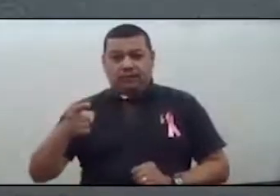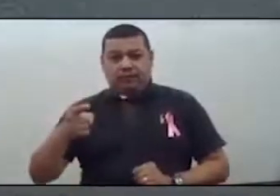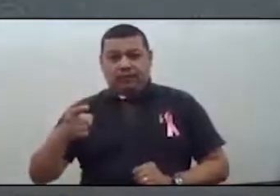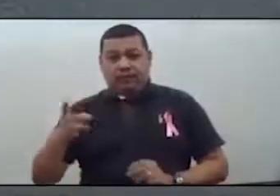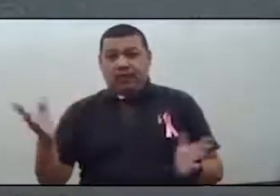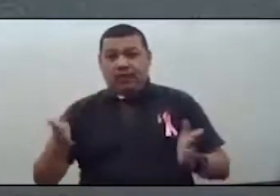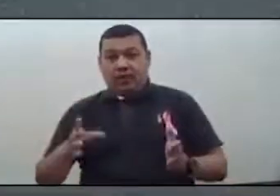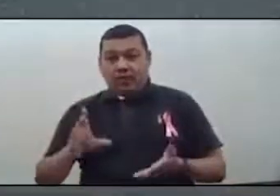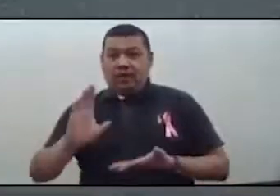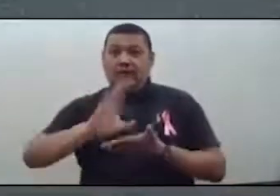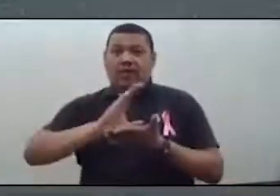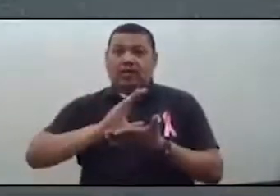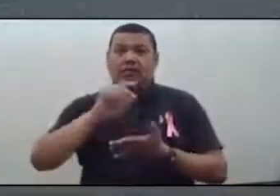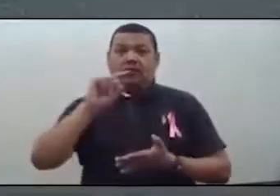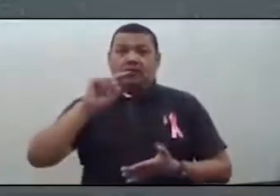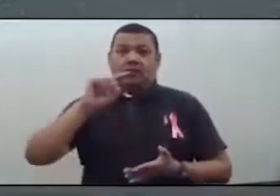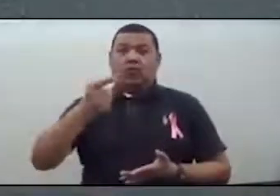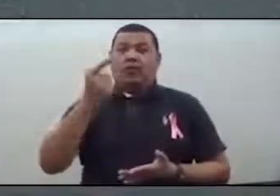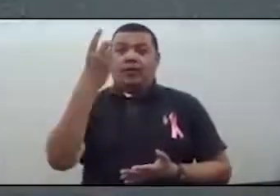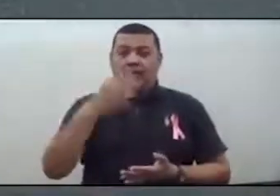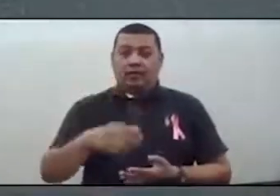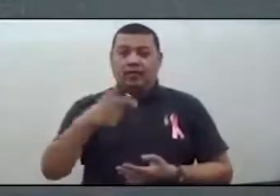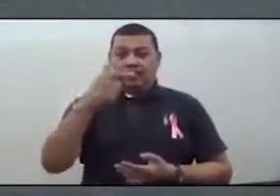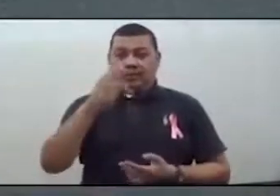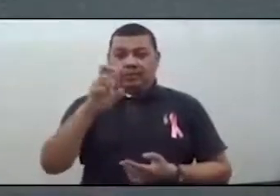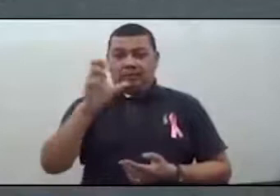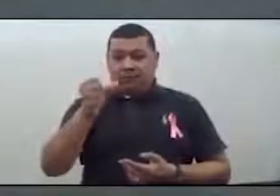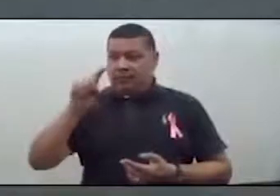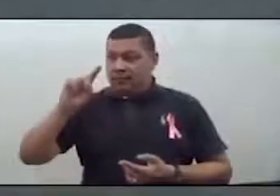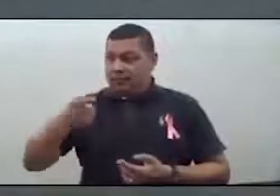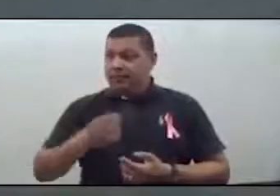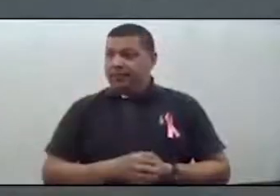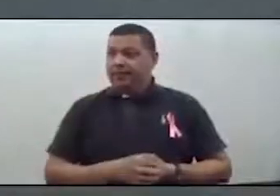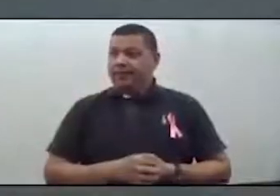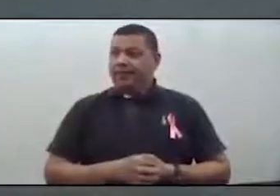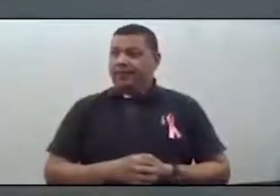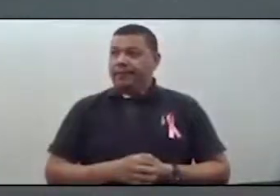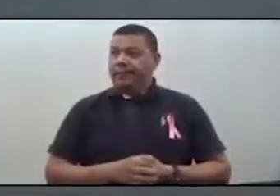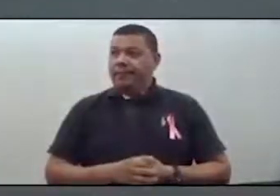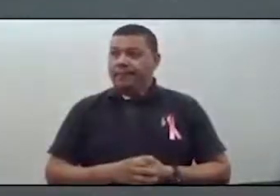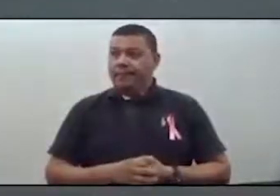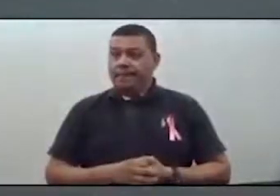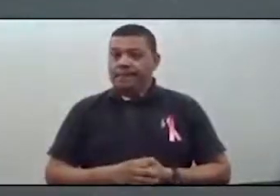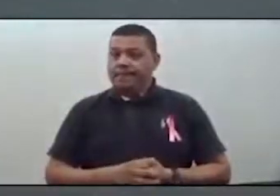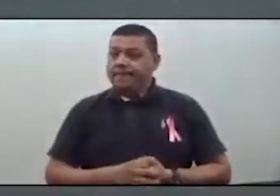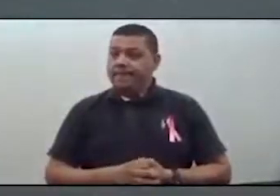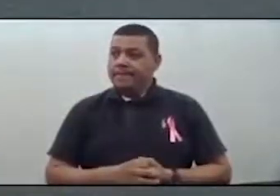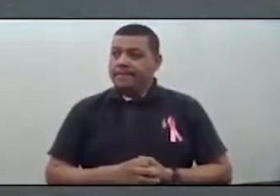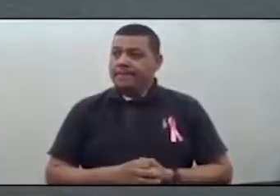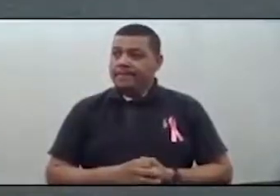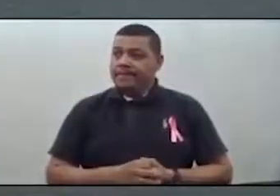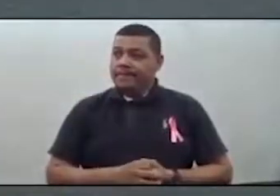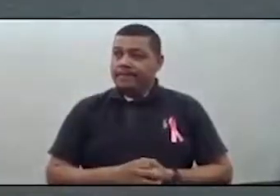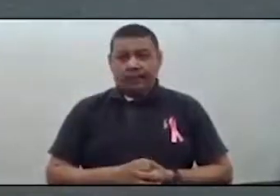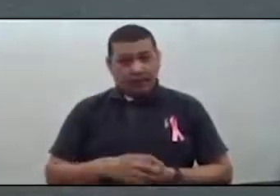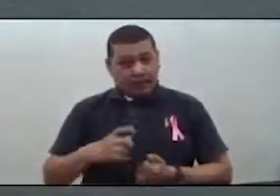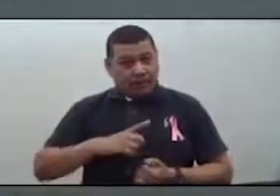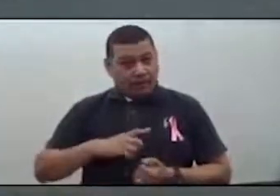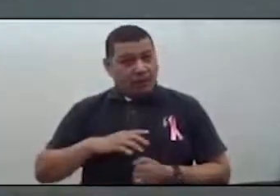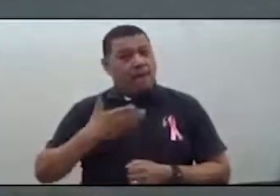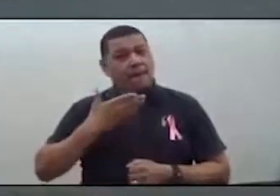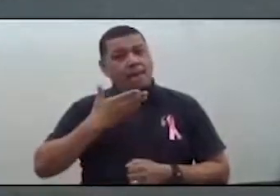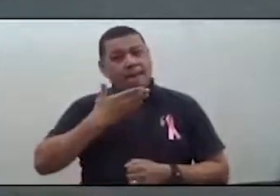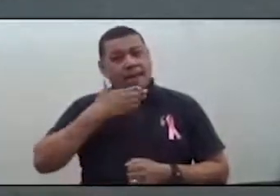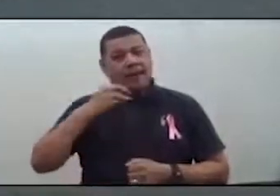R$1.156.000. Vejo hoje, não é demagogia o que eu vou falar, Pedro Rabelo foi vereador junto comigo, um dos melhores vereadores que tinha